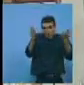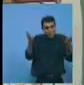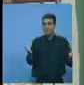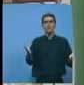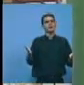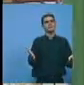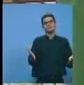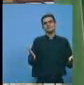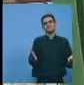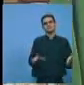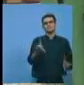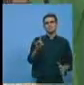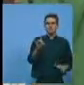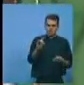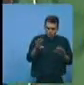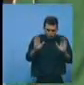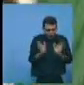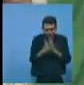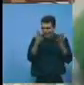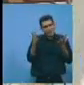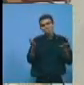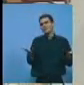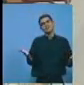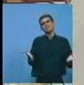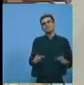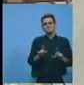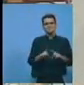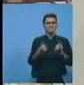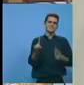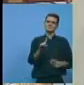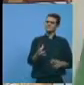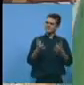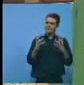Bem-aventurados os que choram, porque serão consolados.